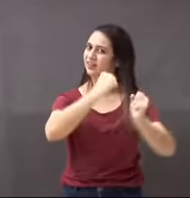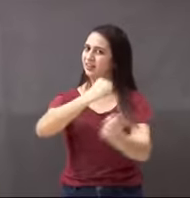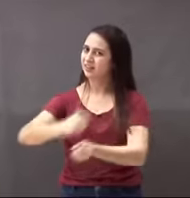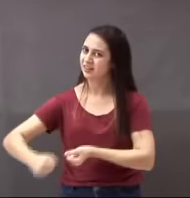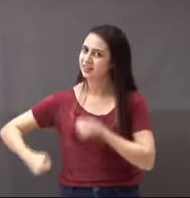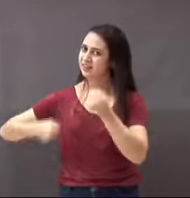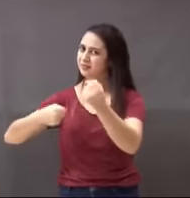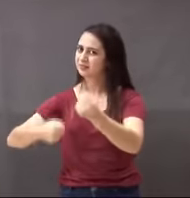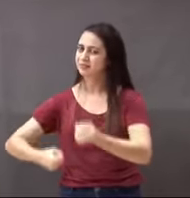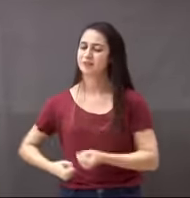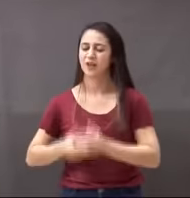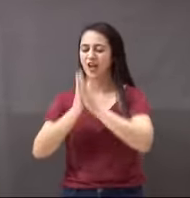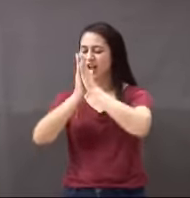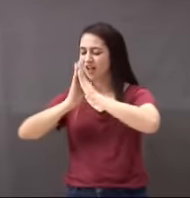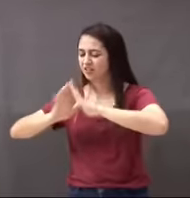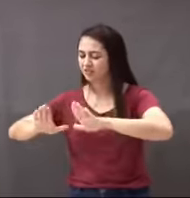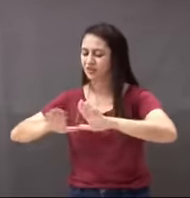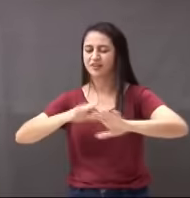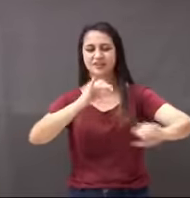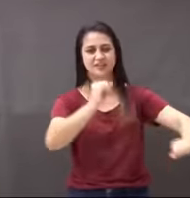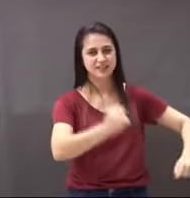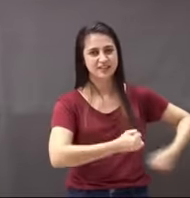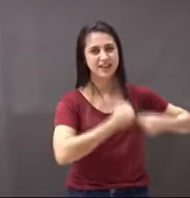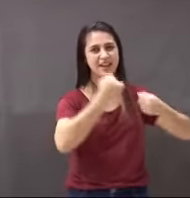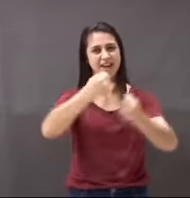Vai adorando, vai remando.